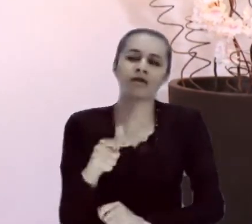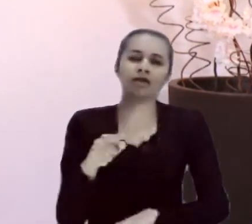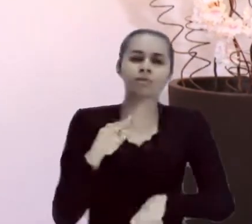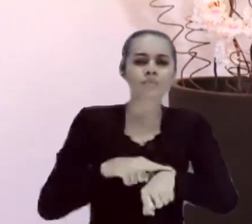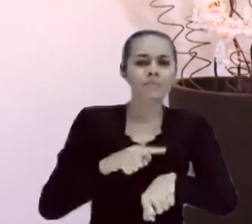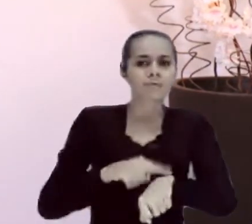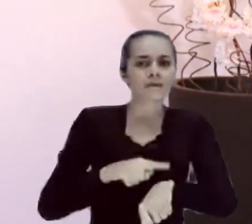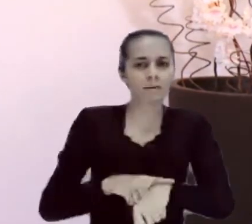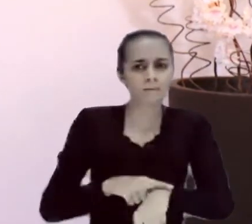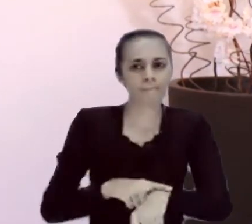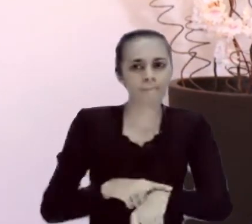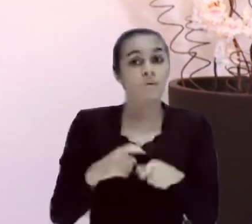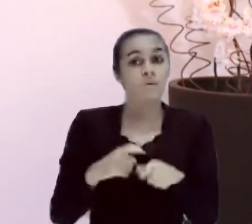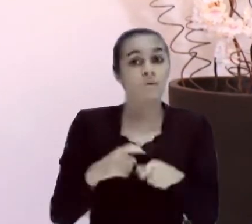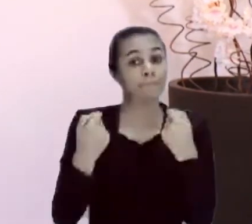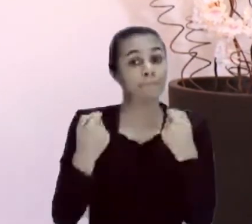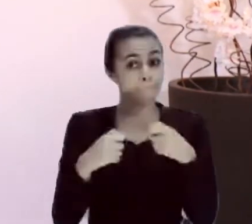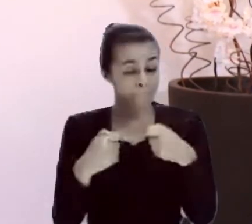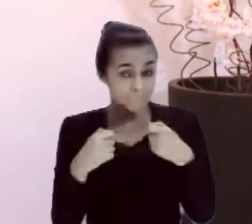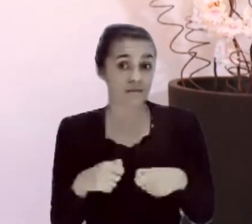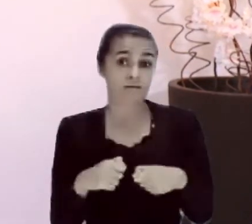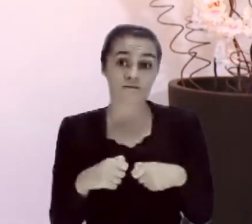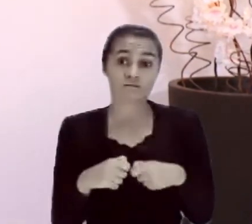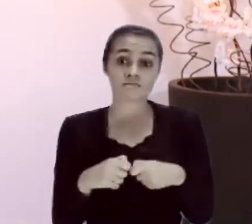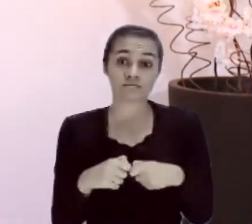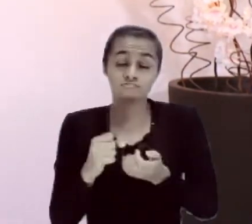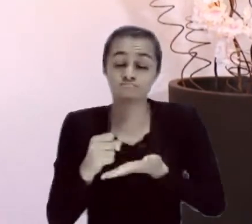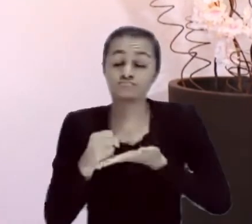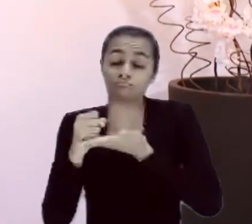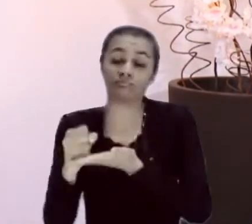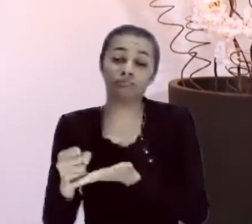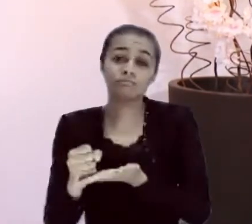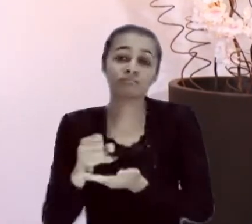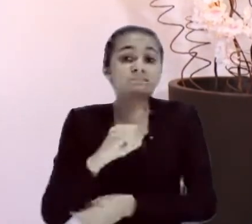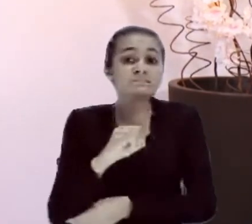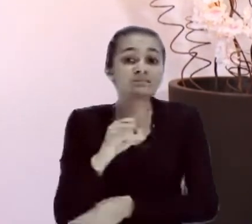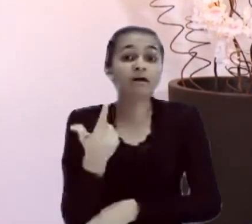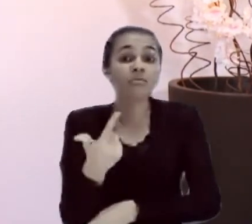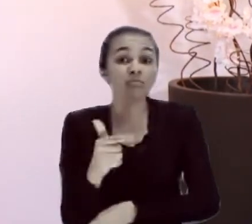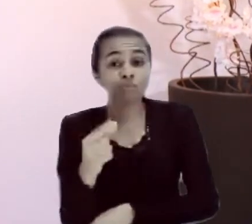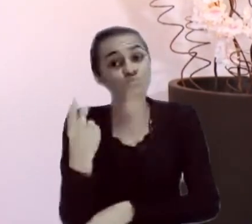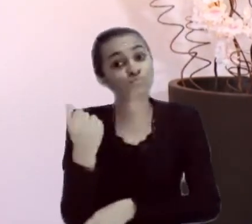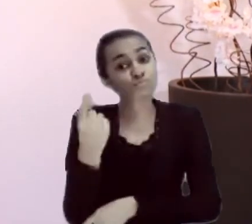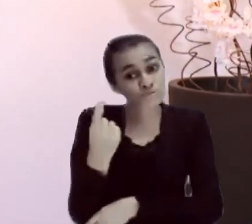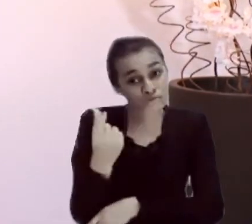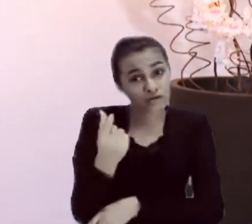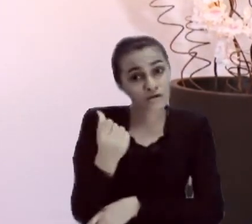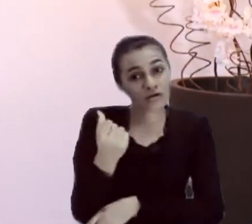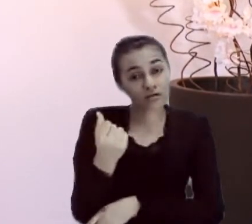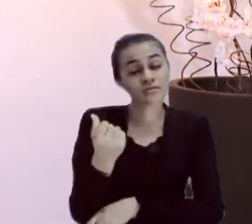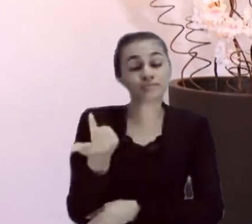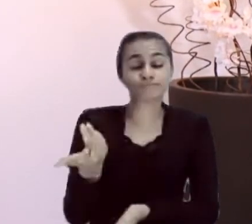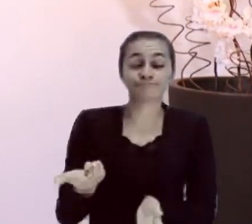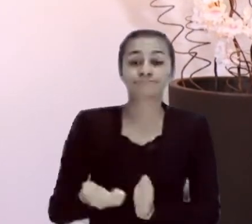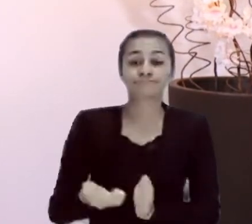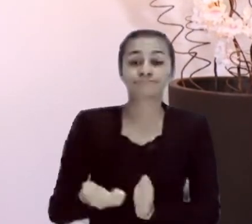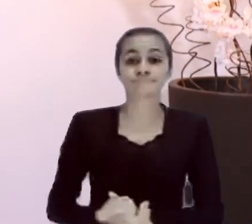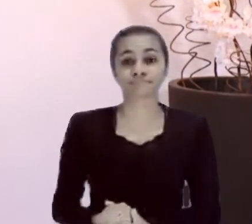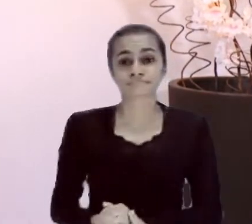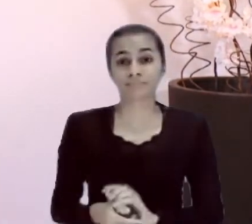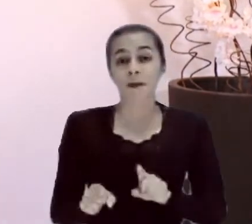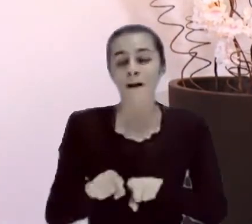posso ajudar com a minha mão de obra. Mas o não querer ajudar, muitas vezes, é difícil,